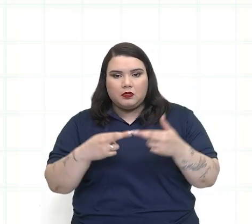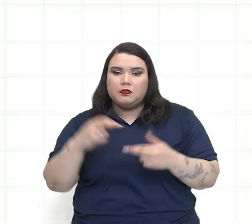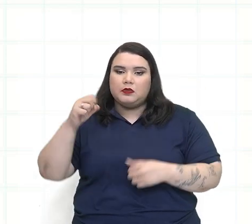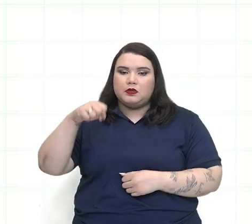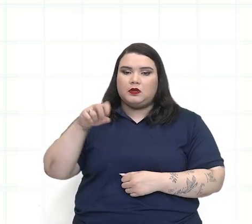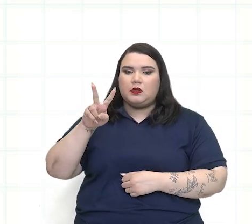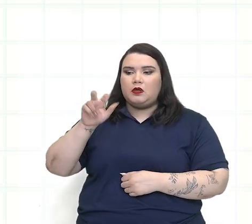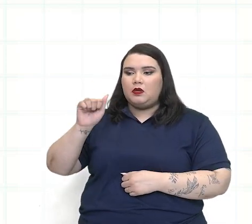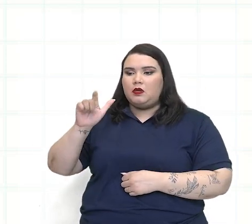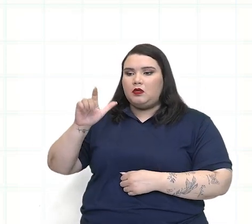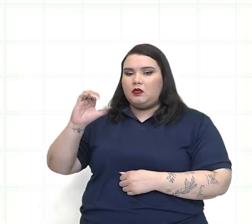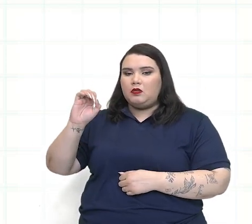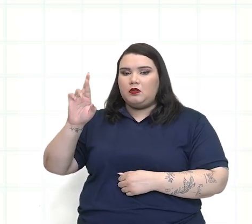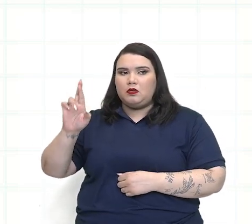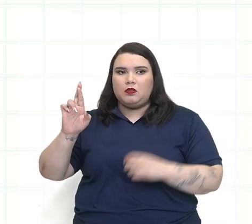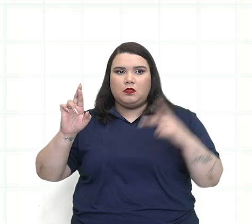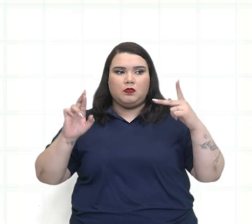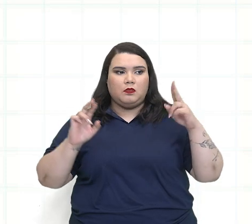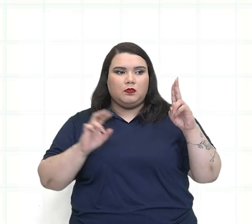valor, pudor.